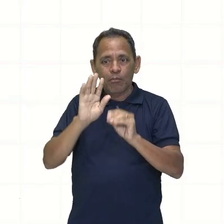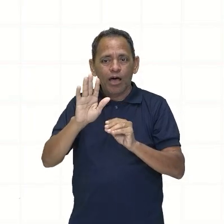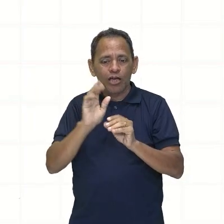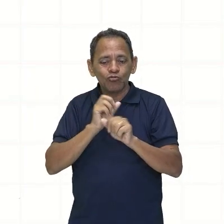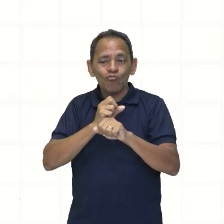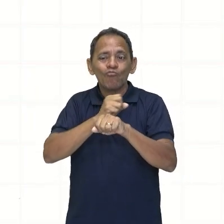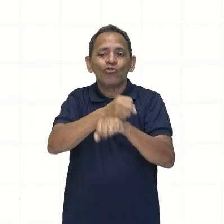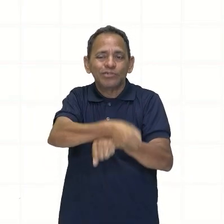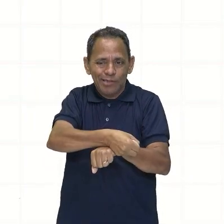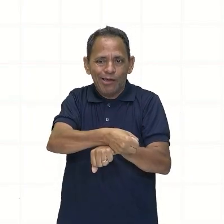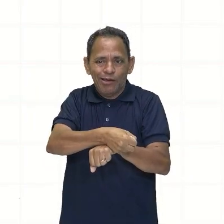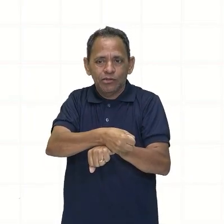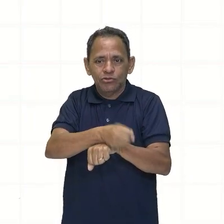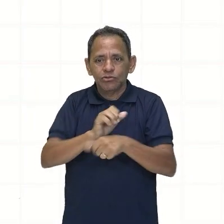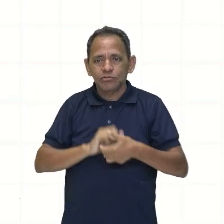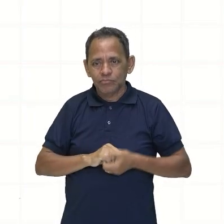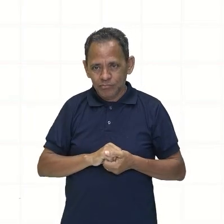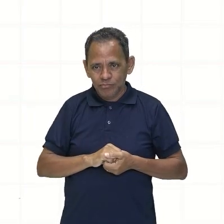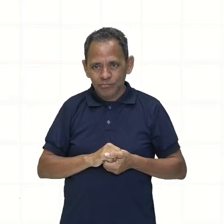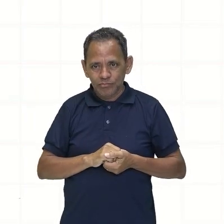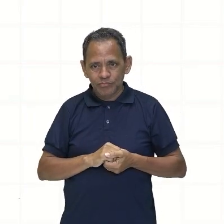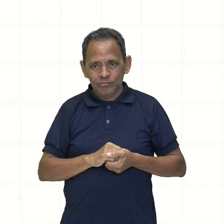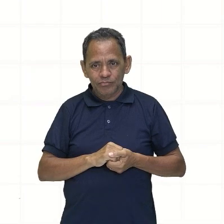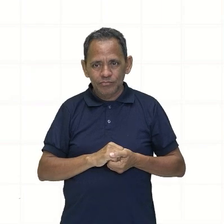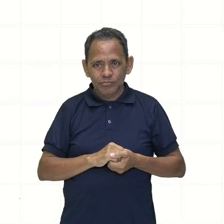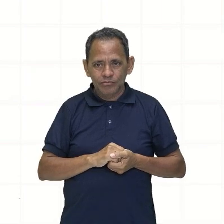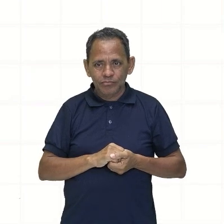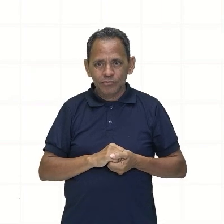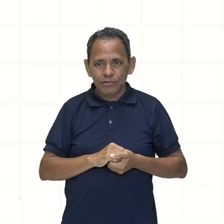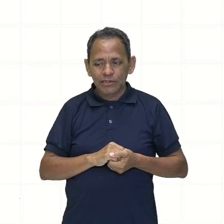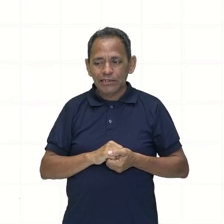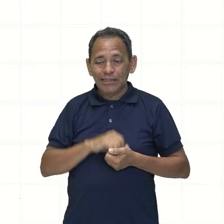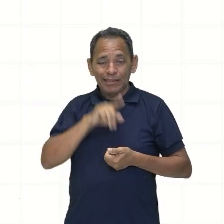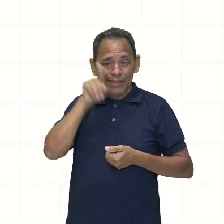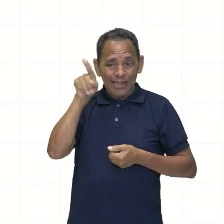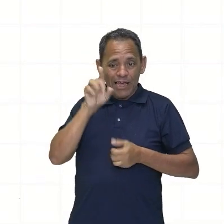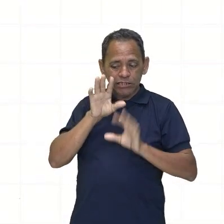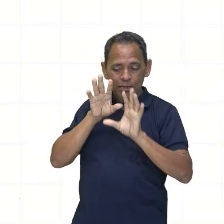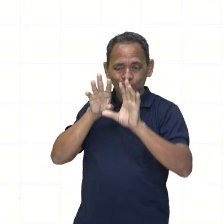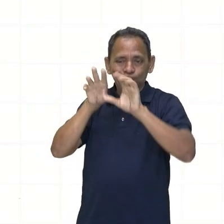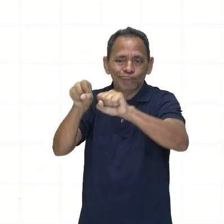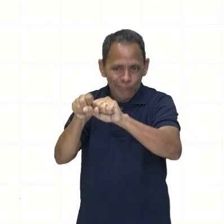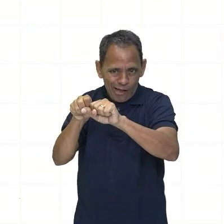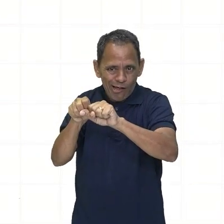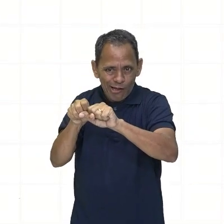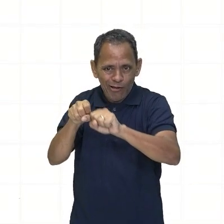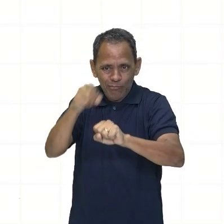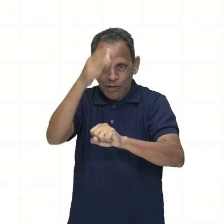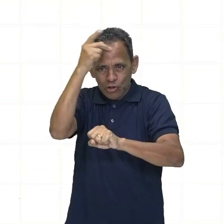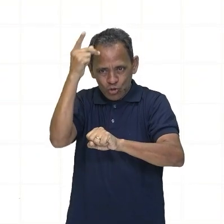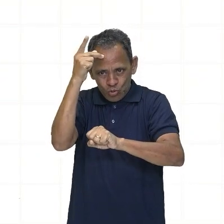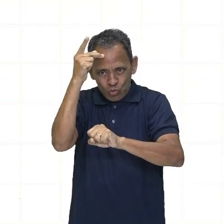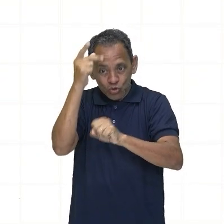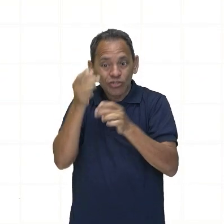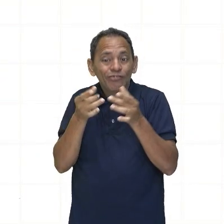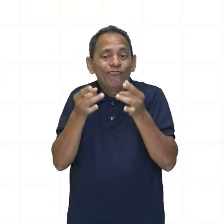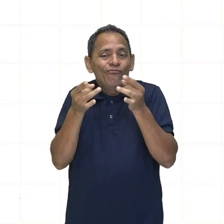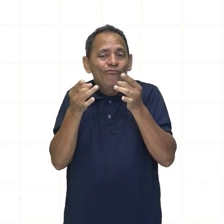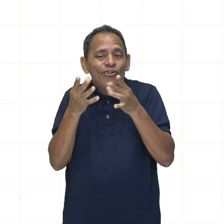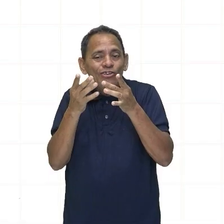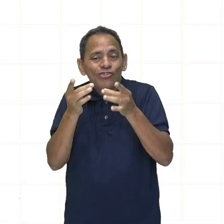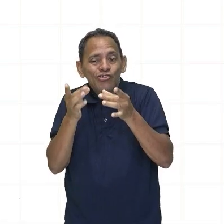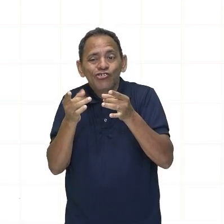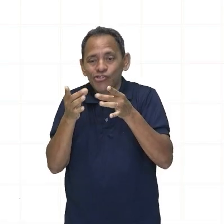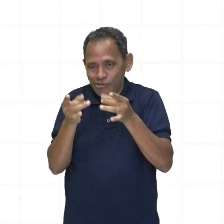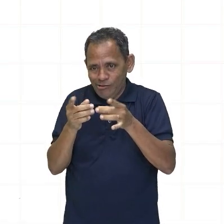aí onde nós vamos observar. Eles eram capturados aí pelos mercadores, né, nesse movimento